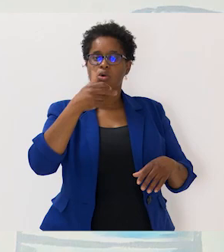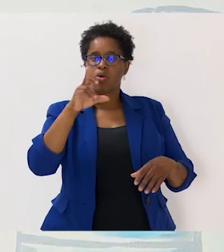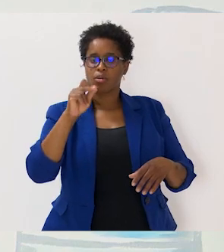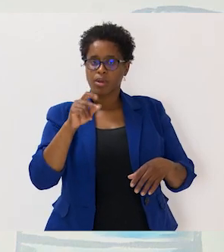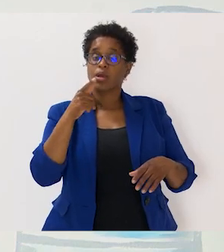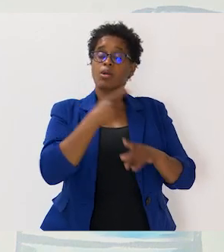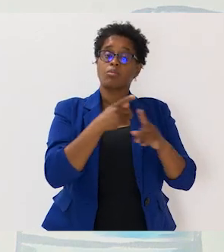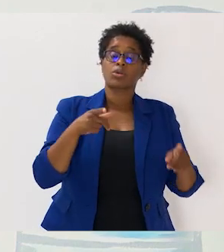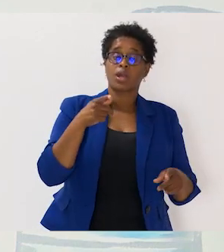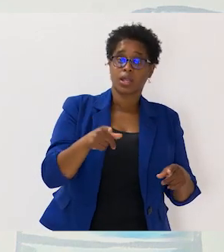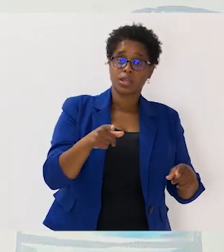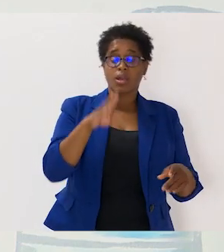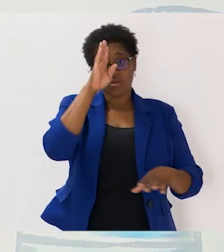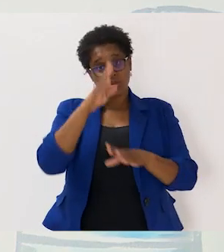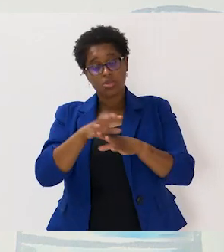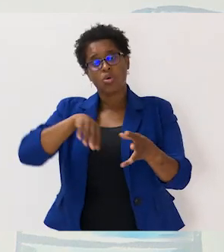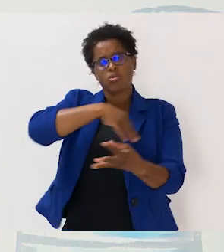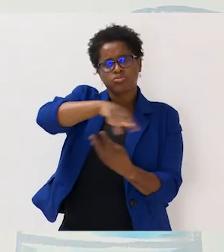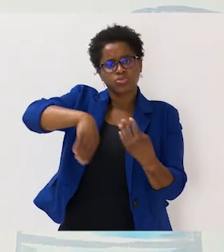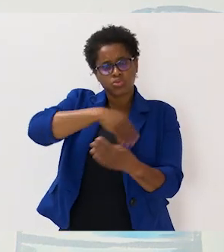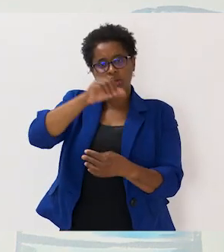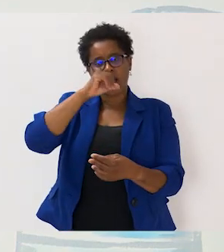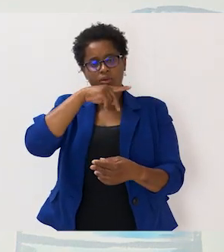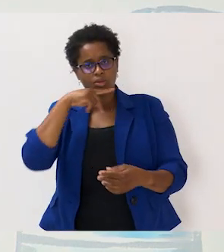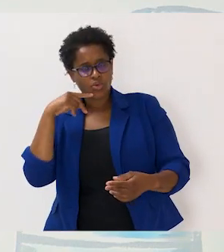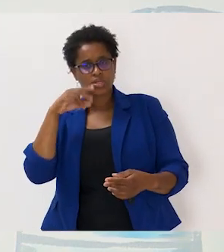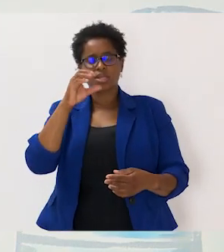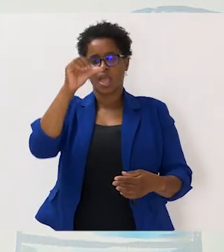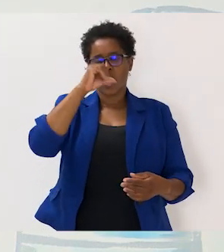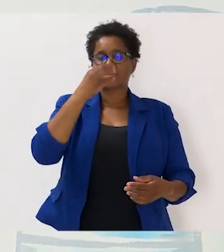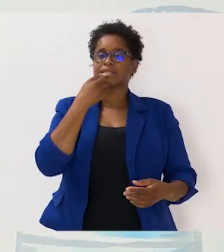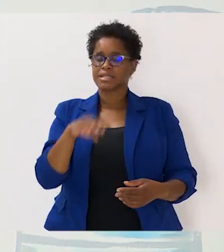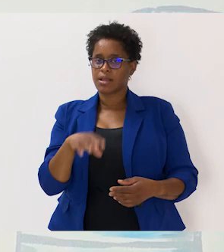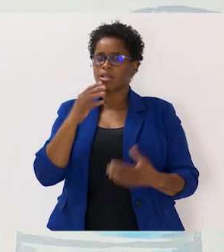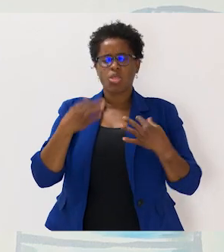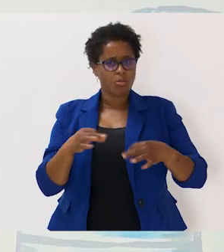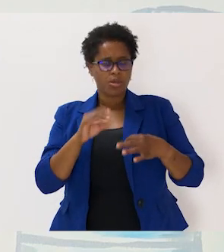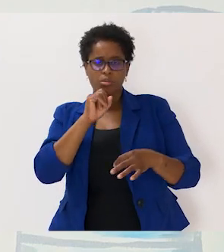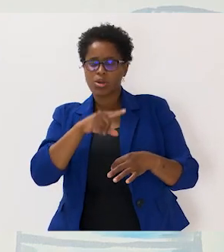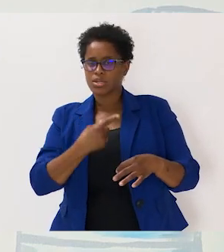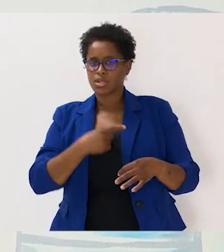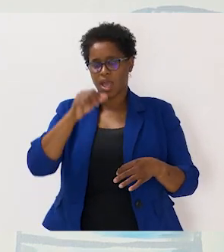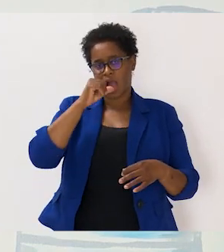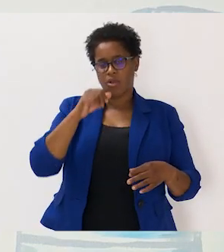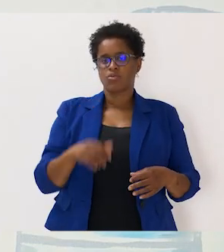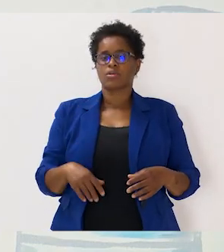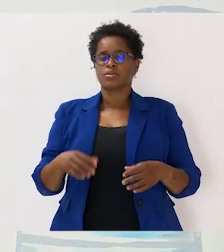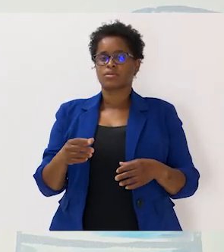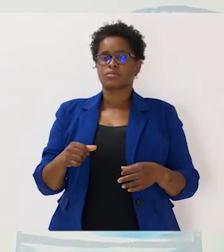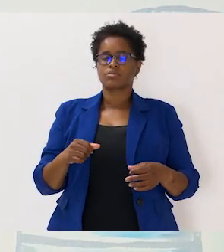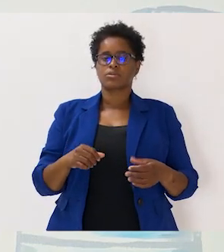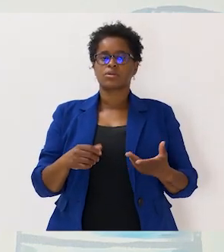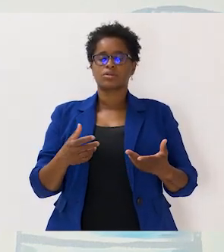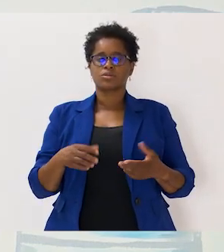ali ocorre uma mistura de água doce com água salgada. Normalmente pode ser água do oceano, por exemplo, que entra num